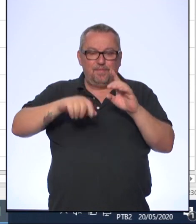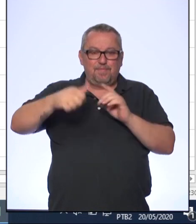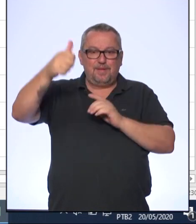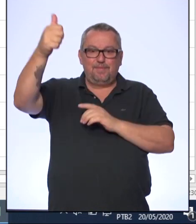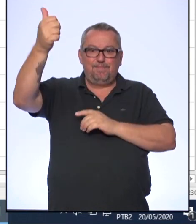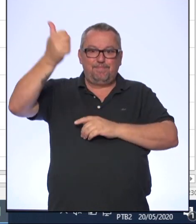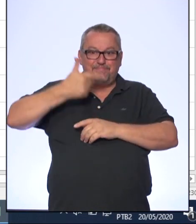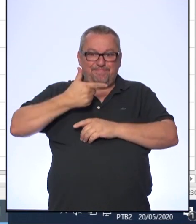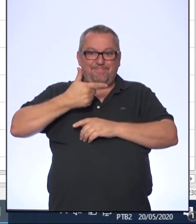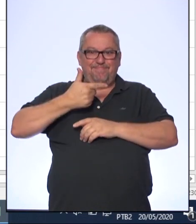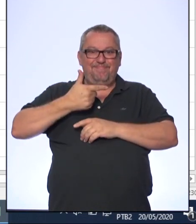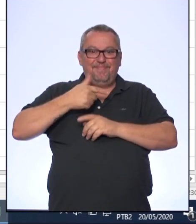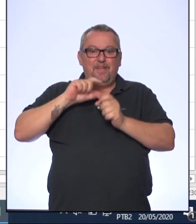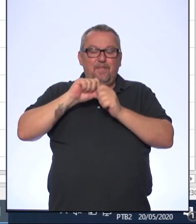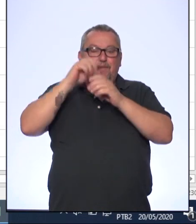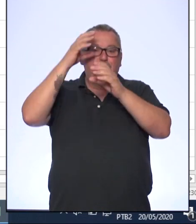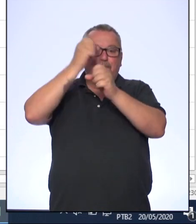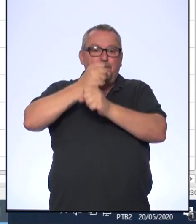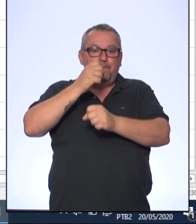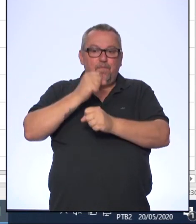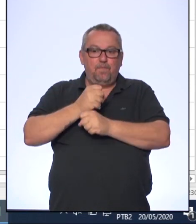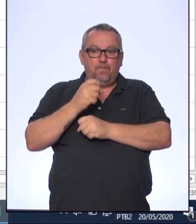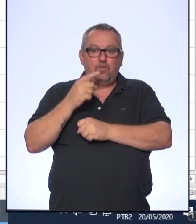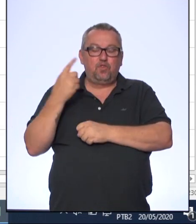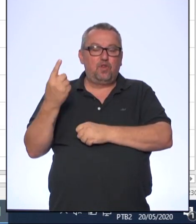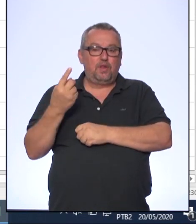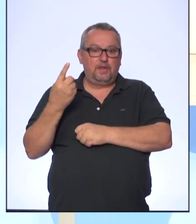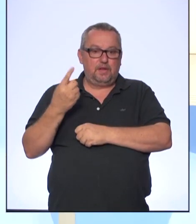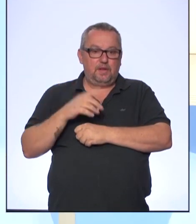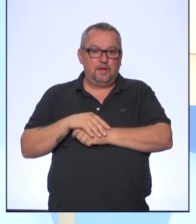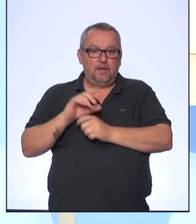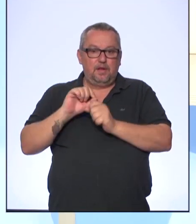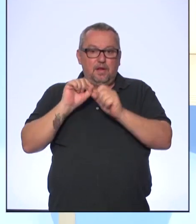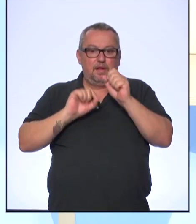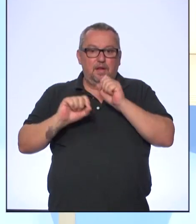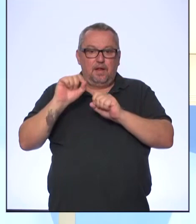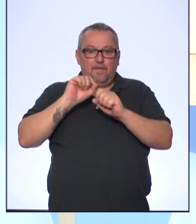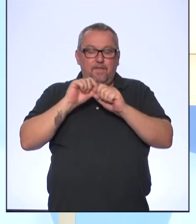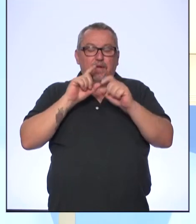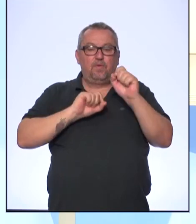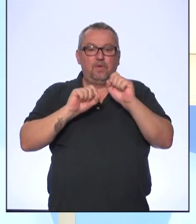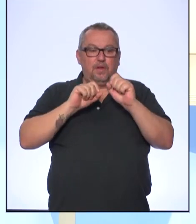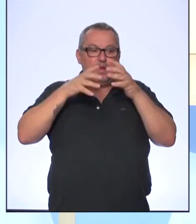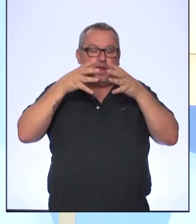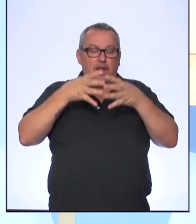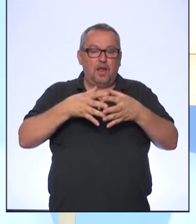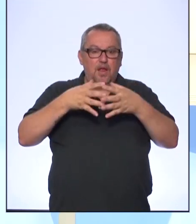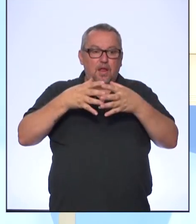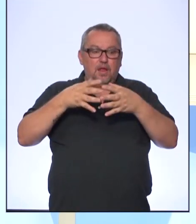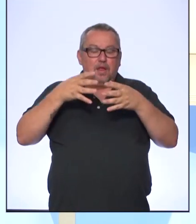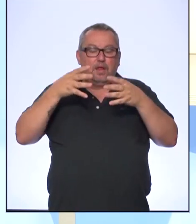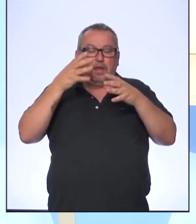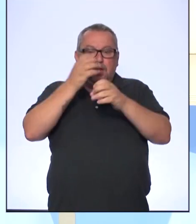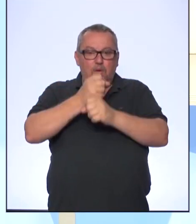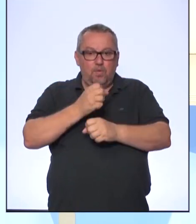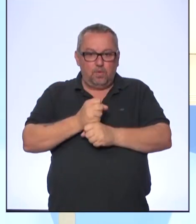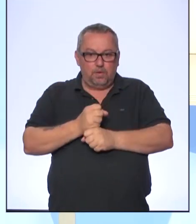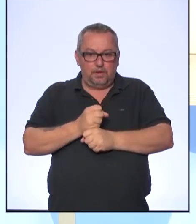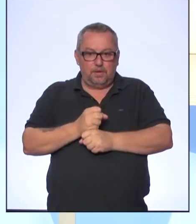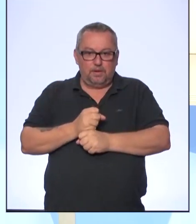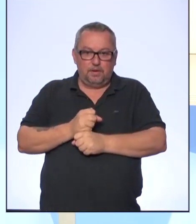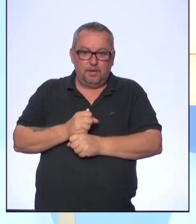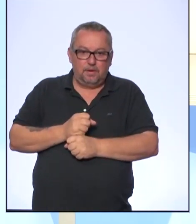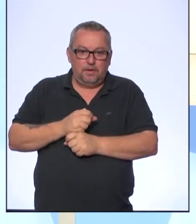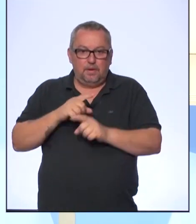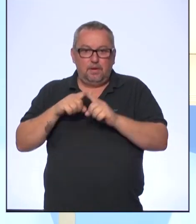do que eu. Ela faz a conta pra gente. Ela faz a formatação, ela calcula pra gente essa planilha. Então